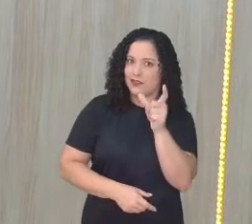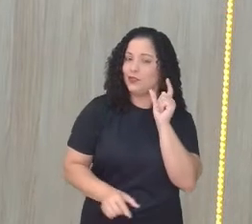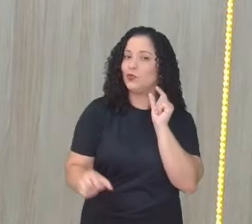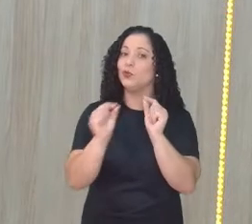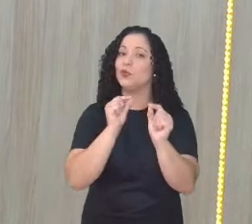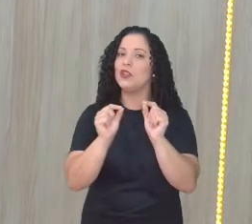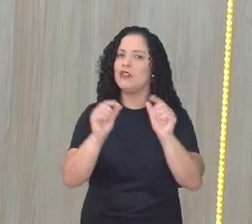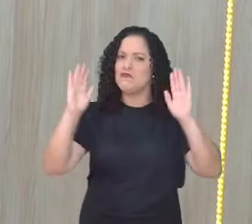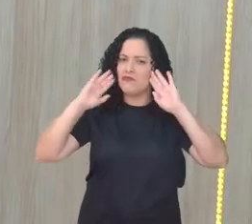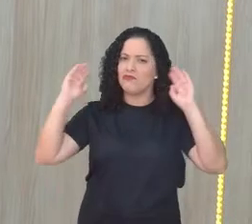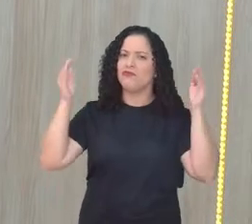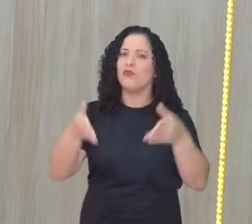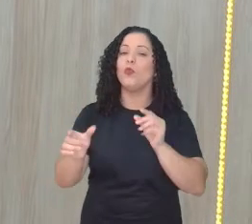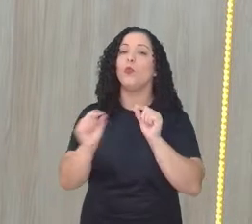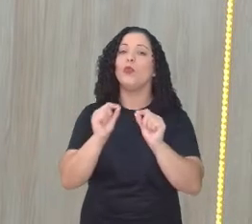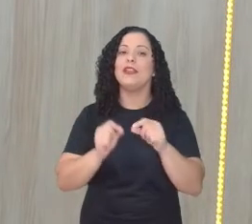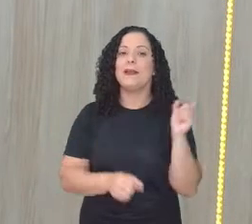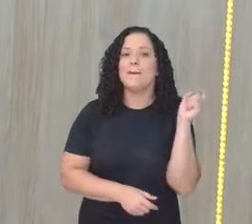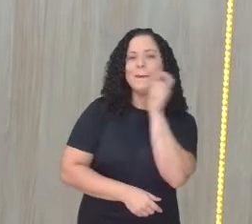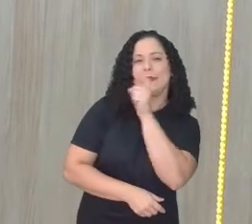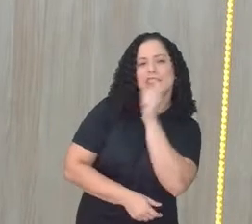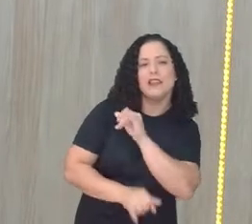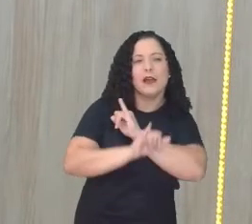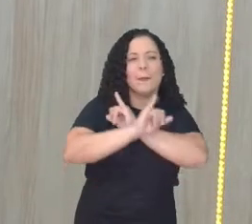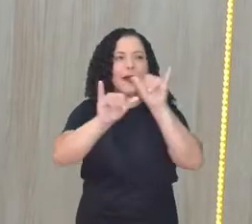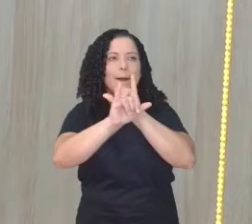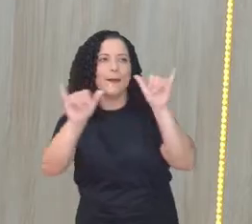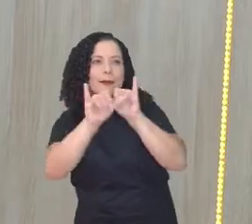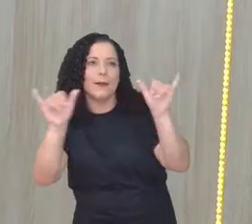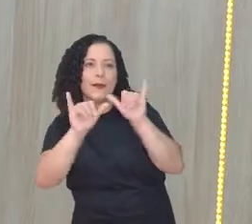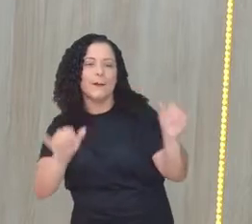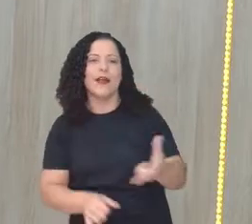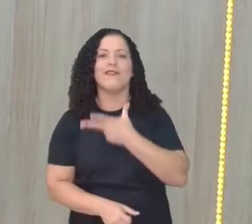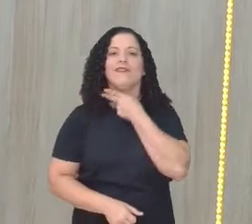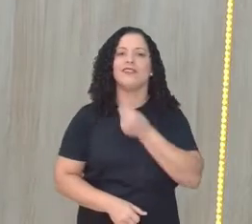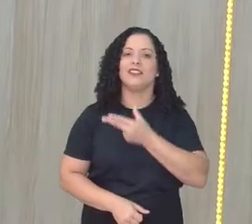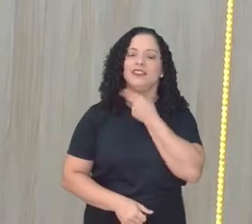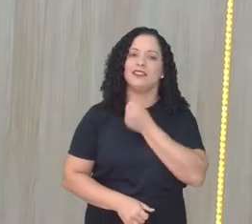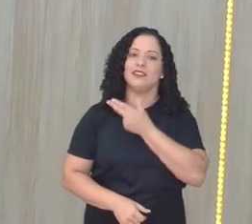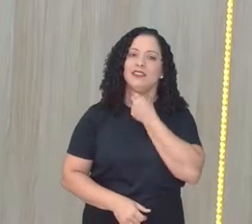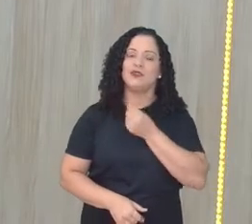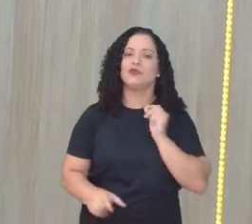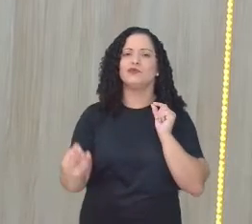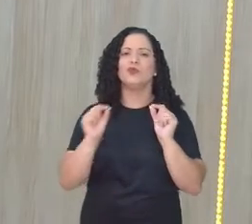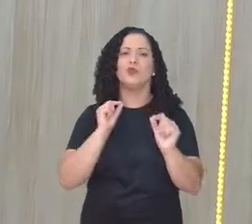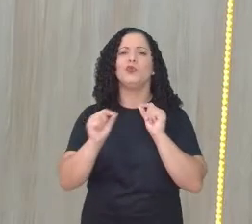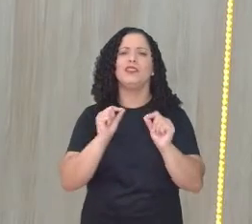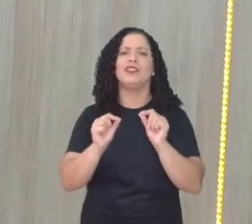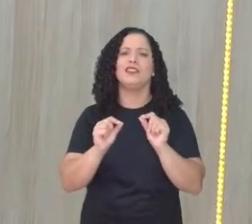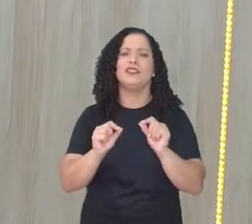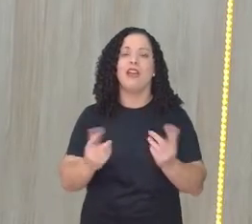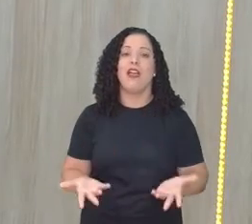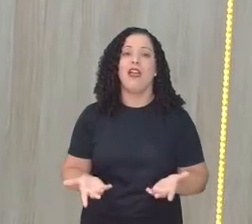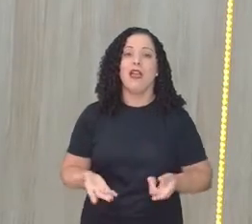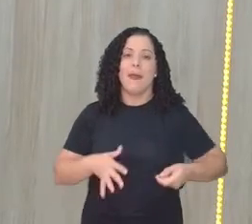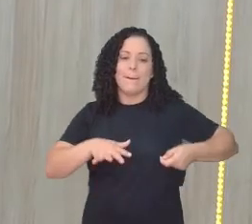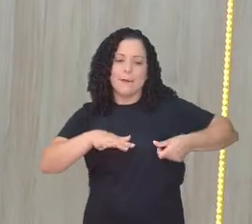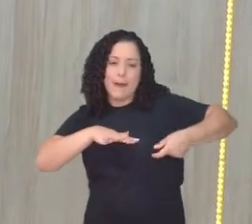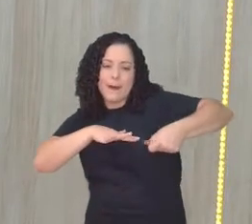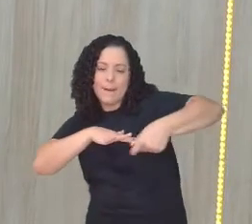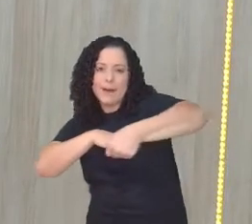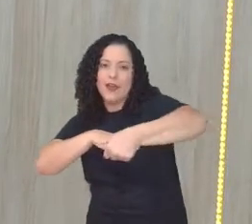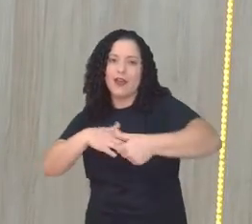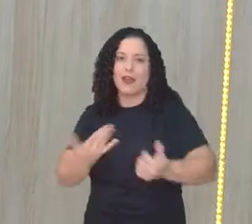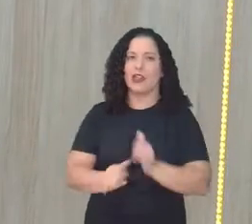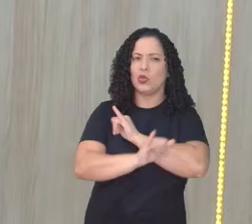discussão referente às fake news, certo? Então, fake news é uma palavra, né? No inglês, né, a gente